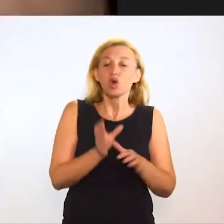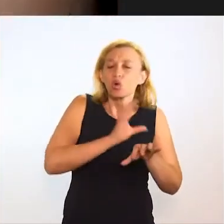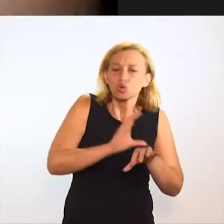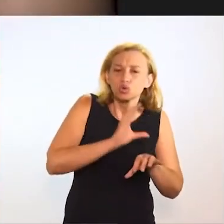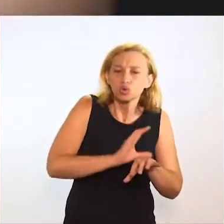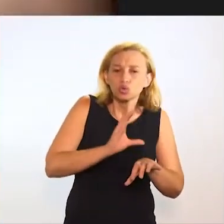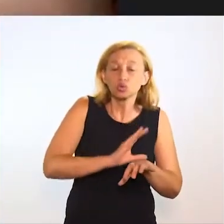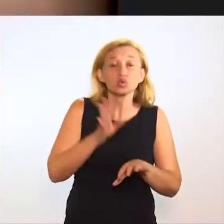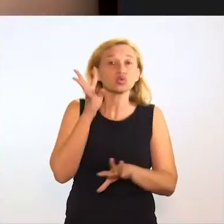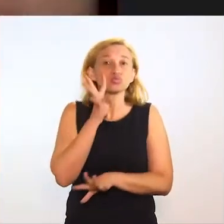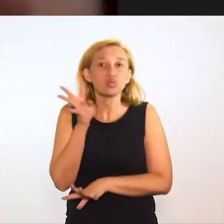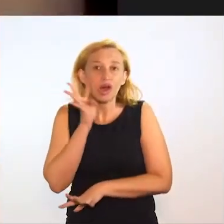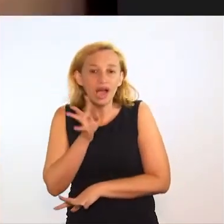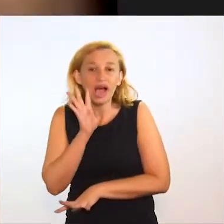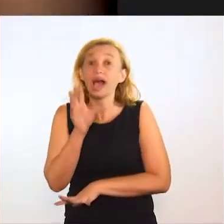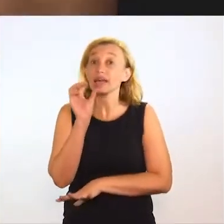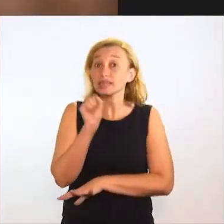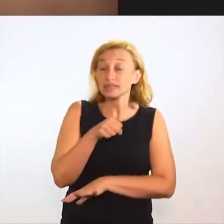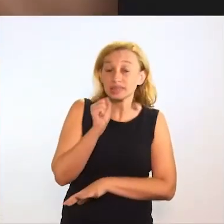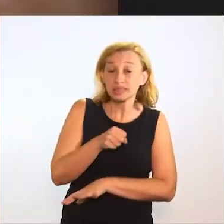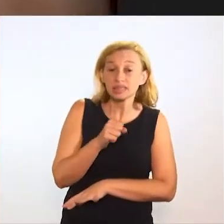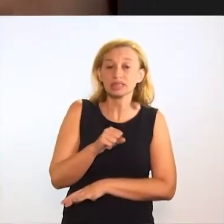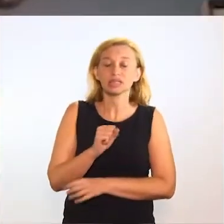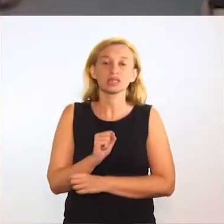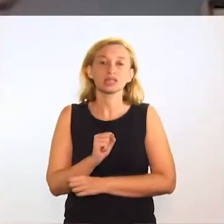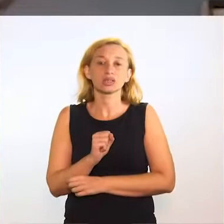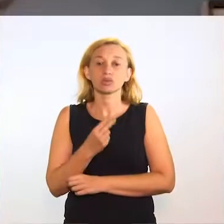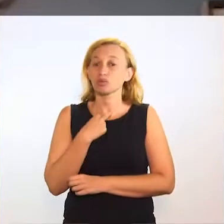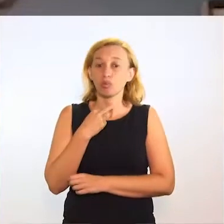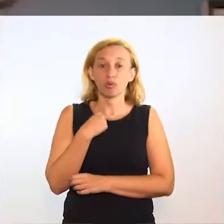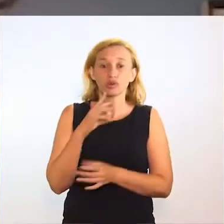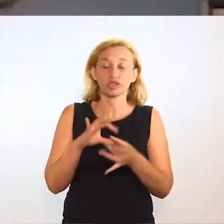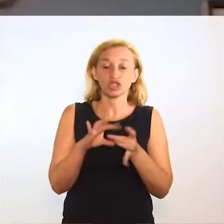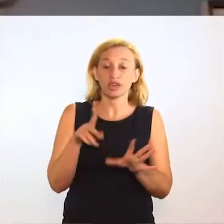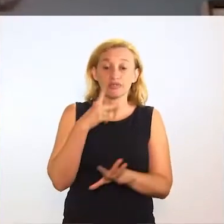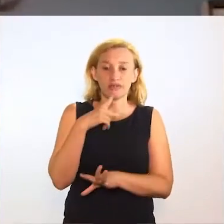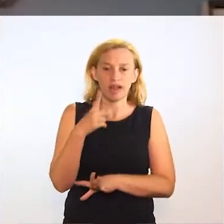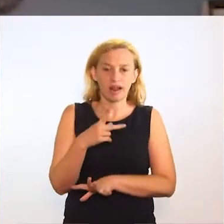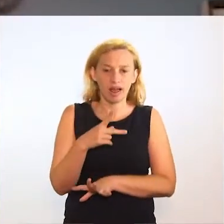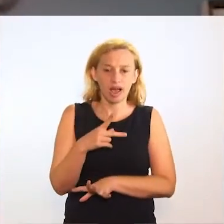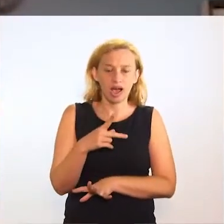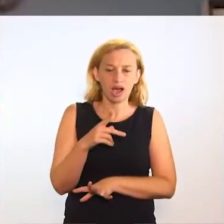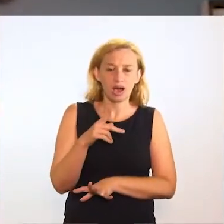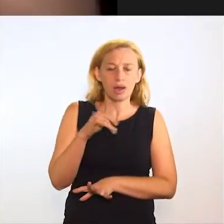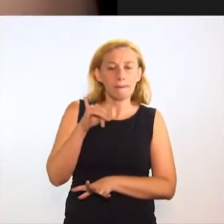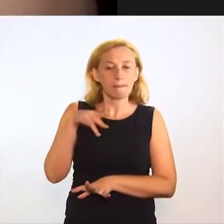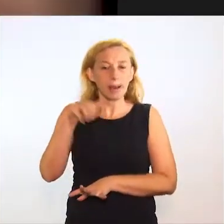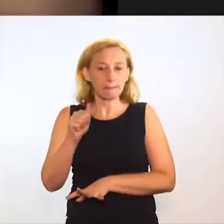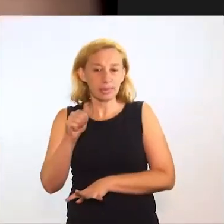eu vi uns cursos muito legais. Eu não posso deixar de falar